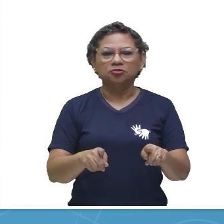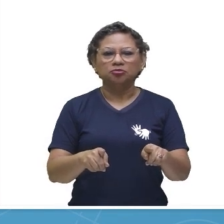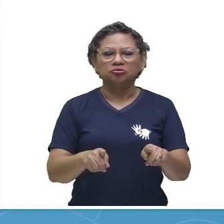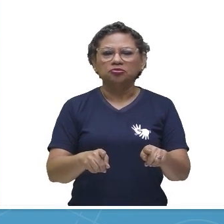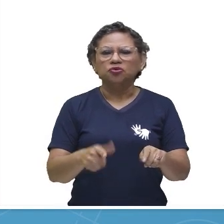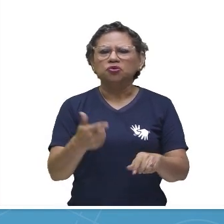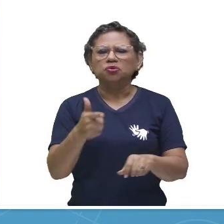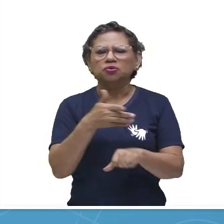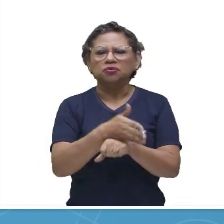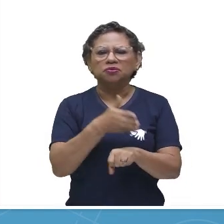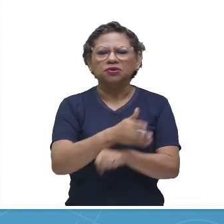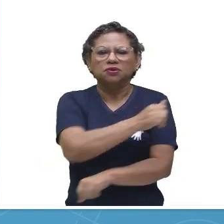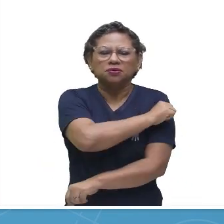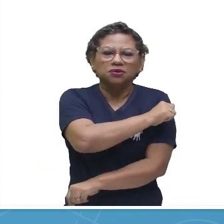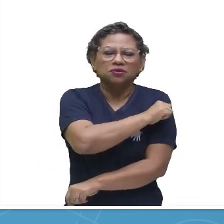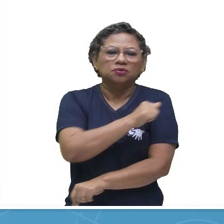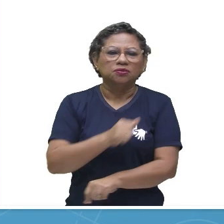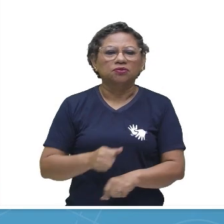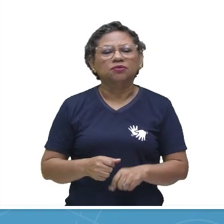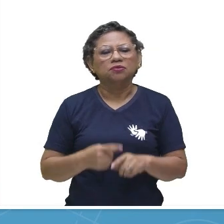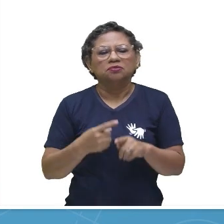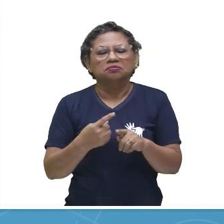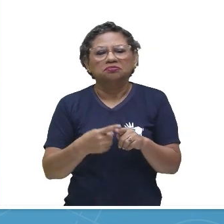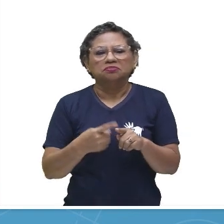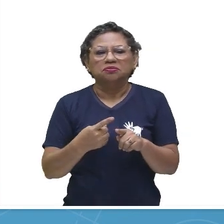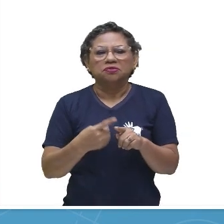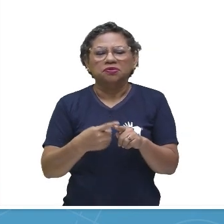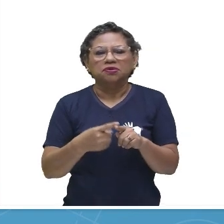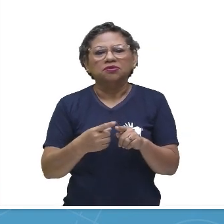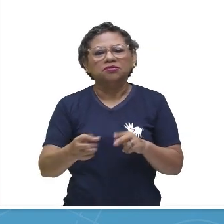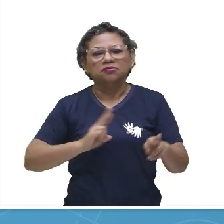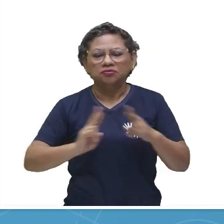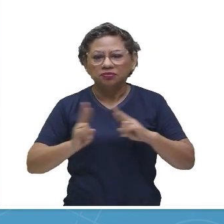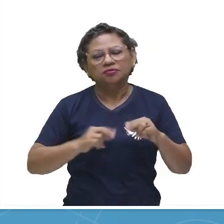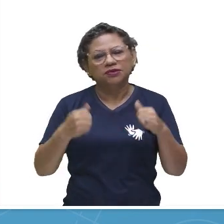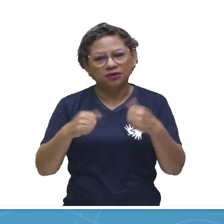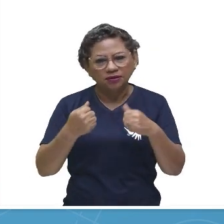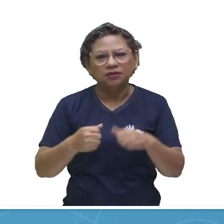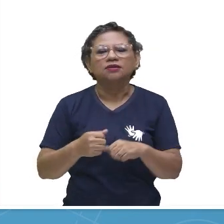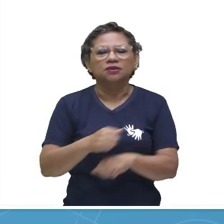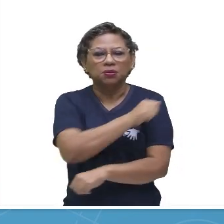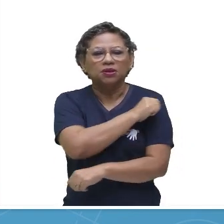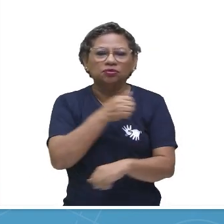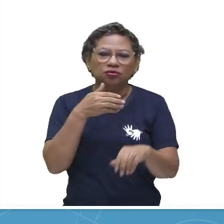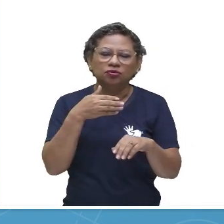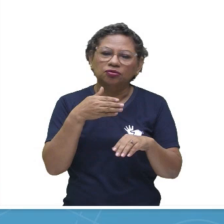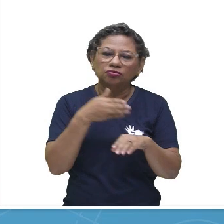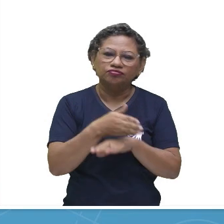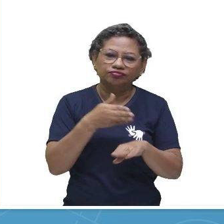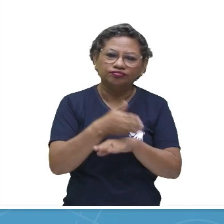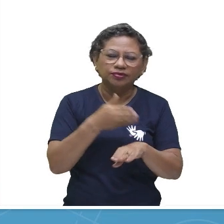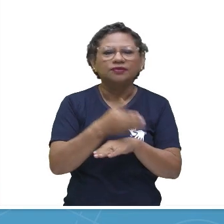participação mais expressiva. Então vamos contornar essa situação, procurar participar mais nesse momento, para que a gente possa aí enriquecer mais